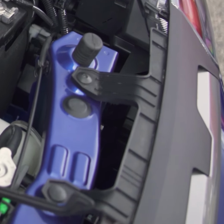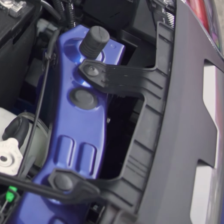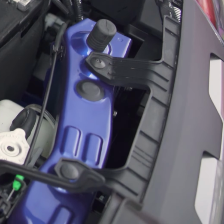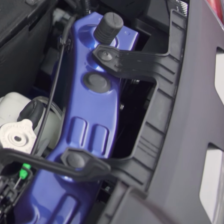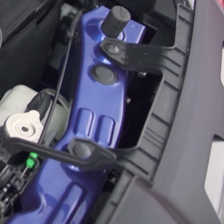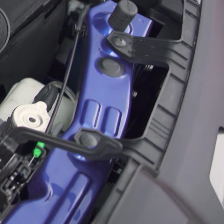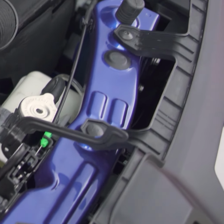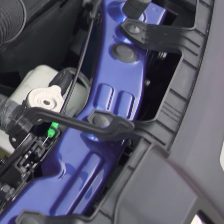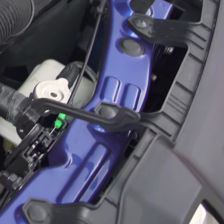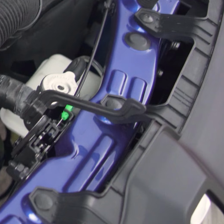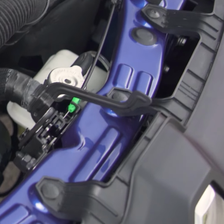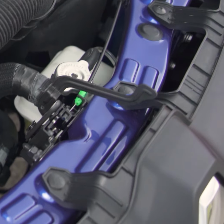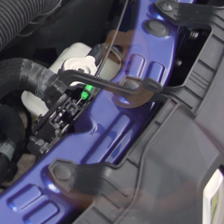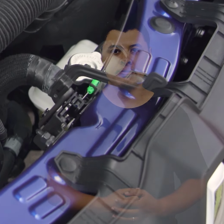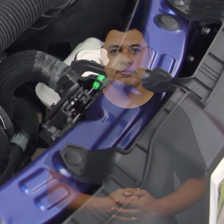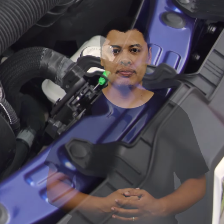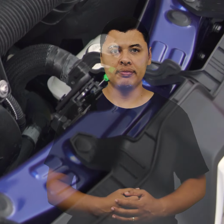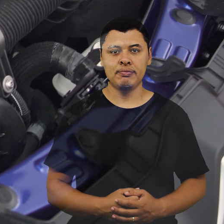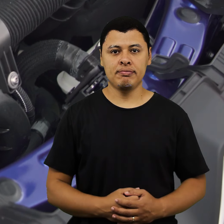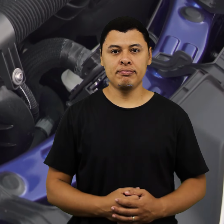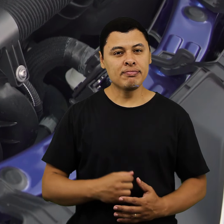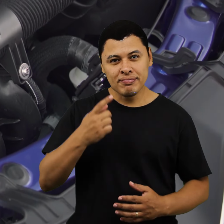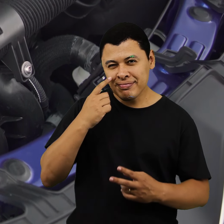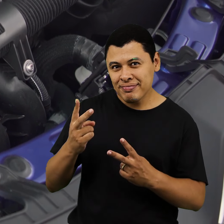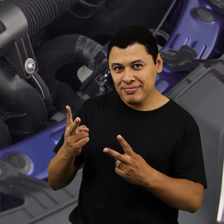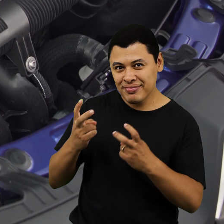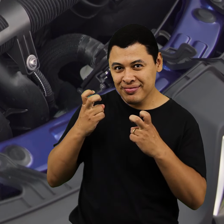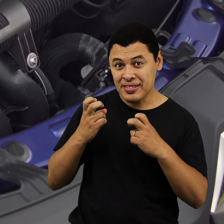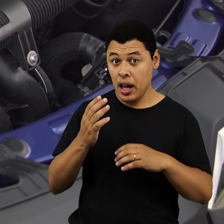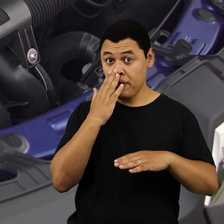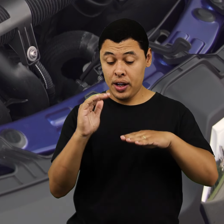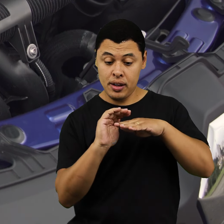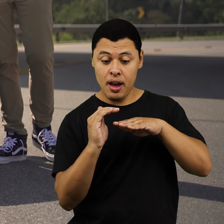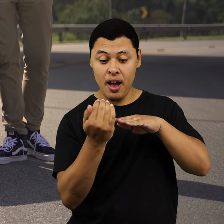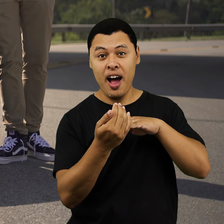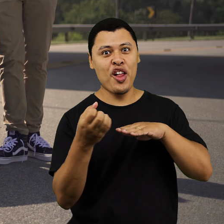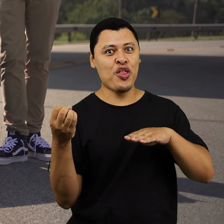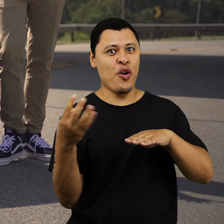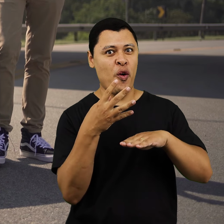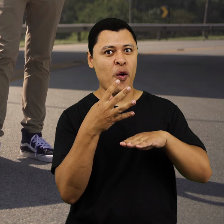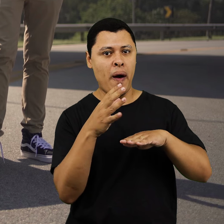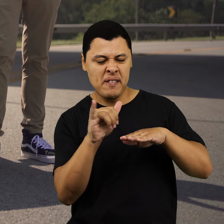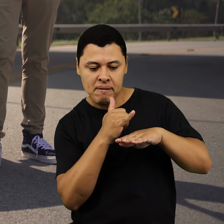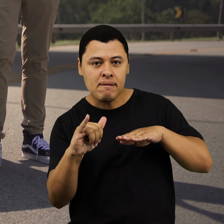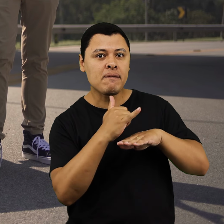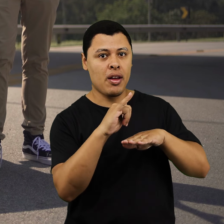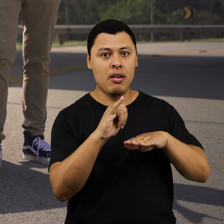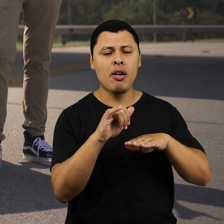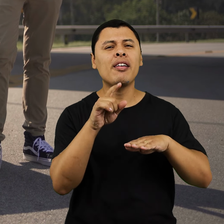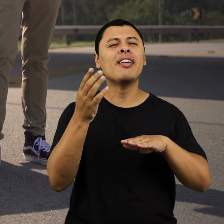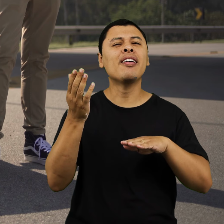2023, escrito Autoline. Como vocês perceberam, aqui na dianteira que estão as grandes novidades. É uma dianteira que muita gente já viu